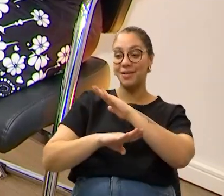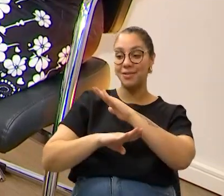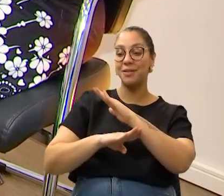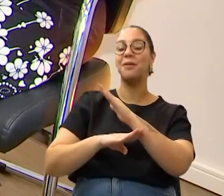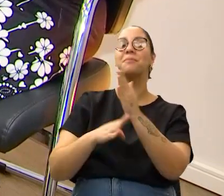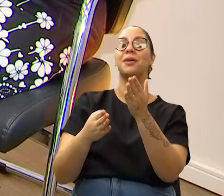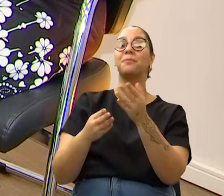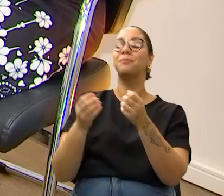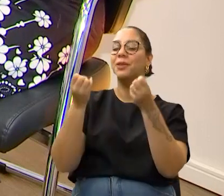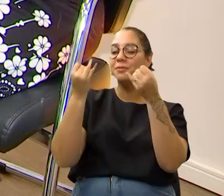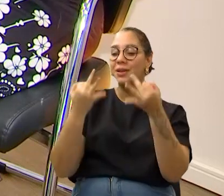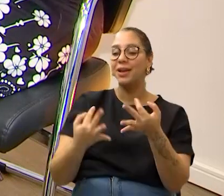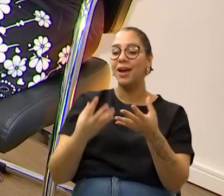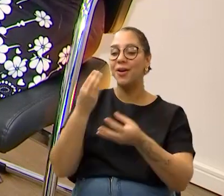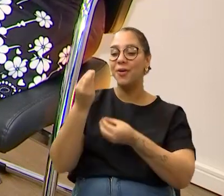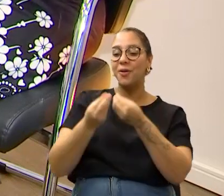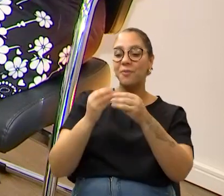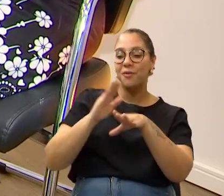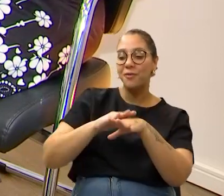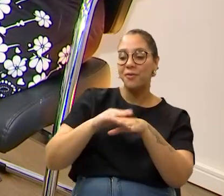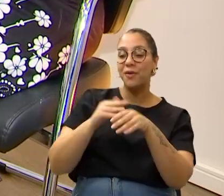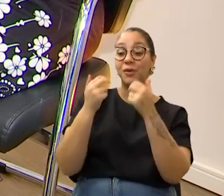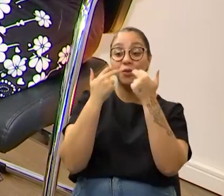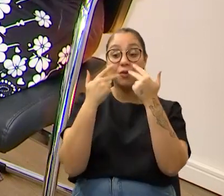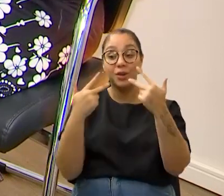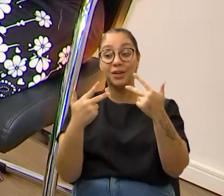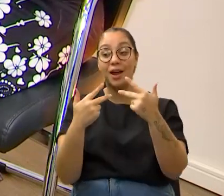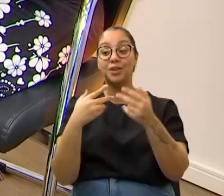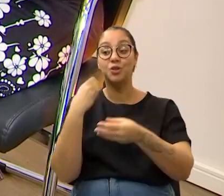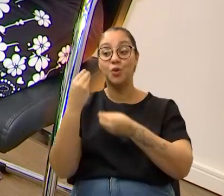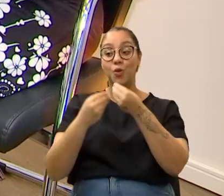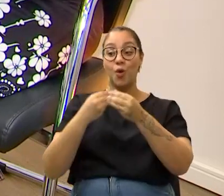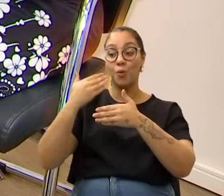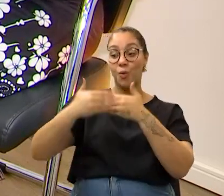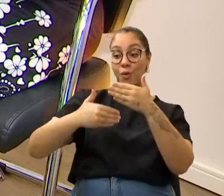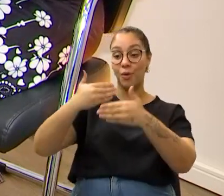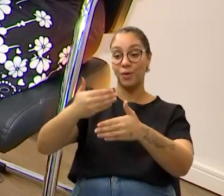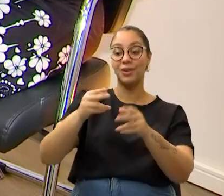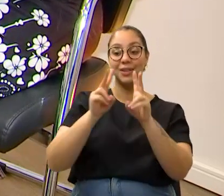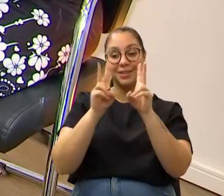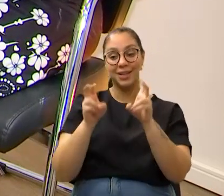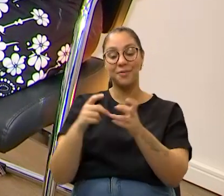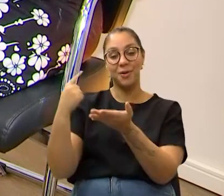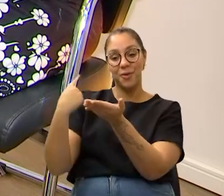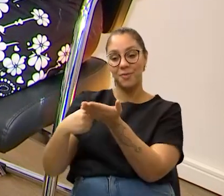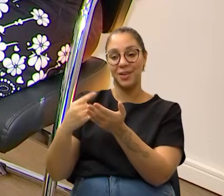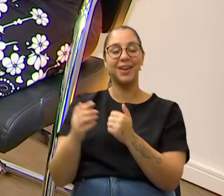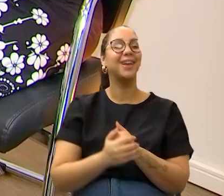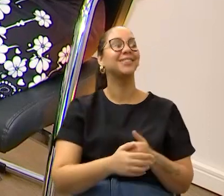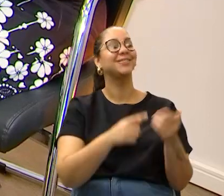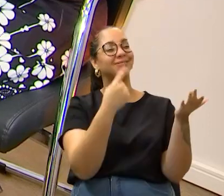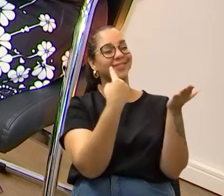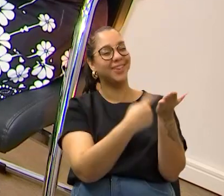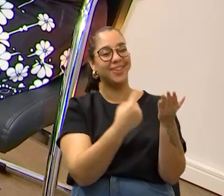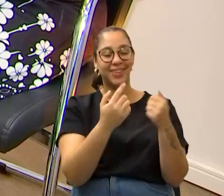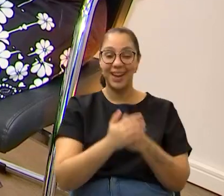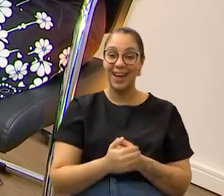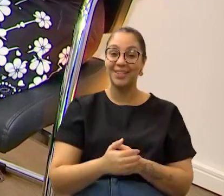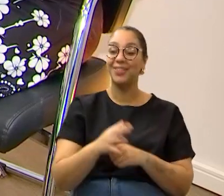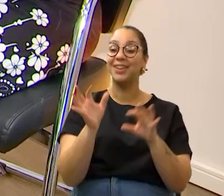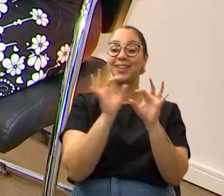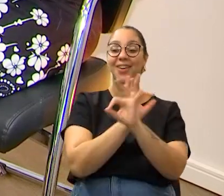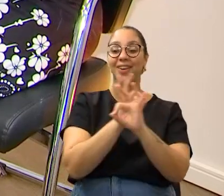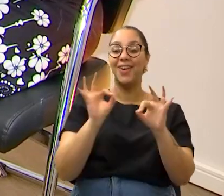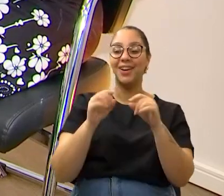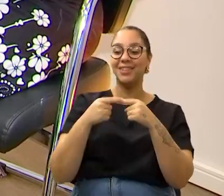como foi, quais são as novidades, quais os próximos passos em relação a esse assunto. Combinado? Fechado. Então, uma